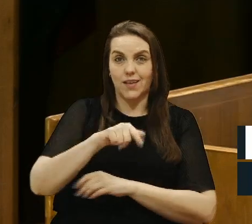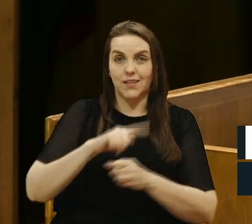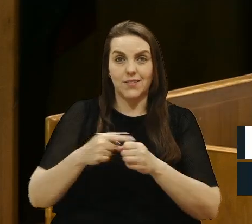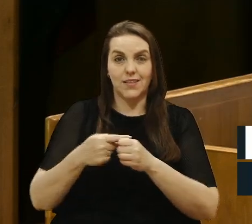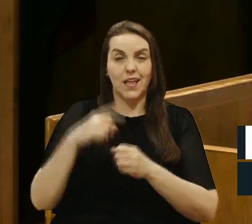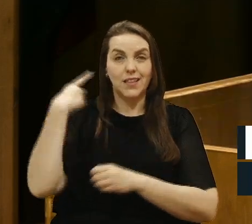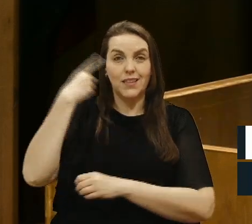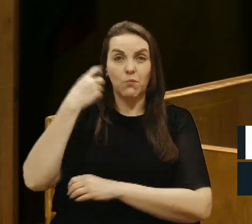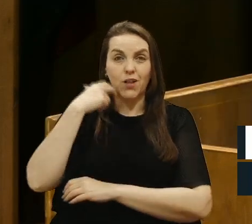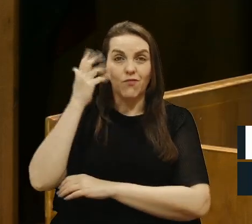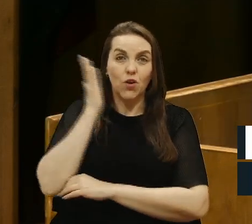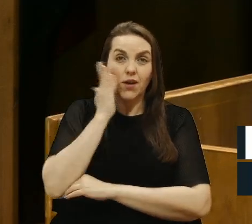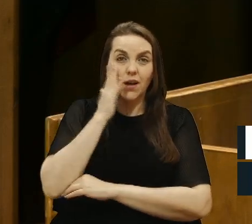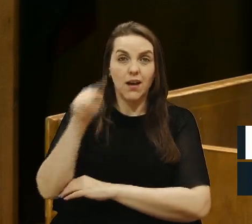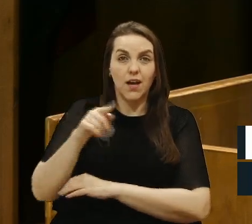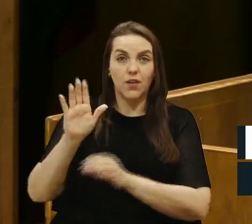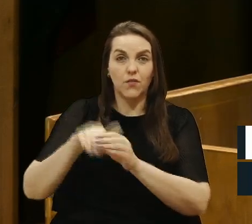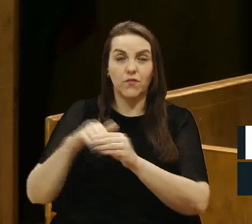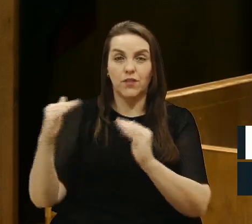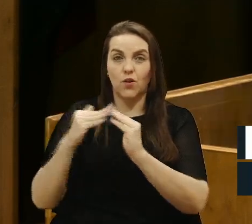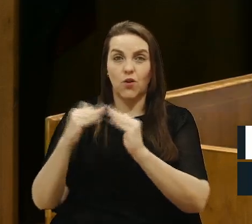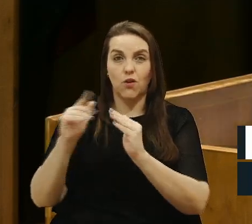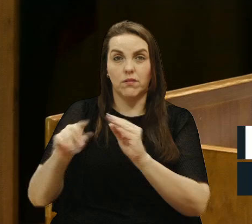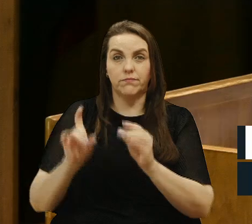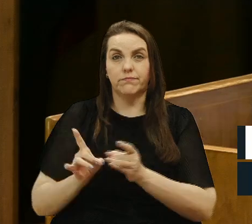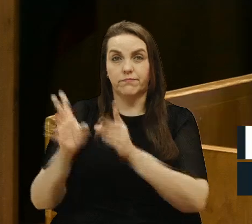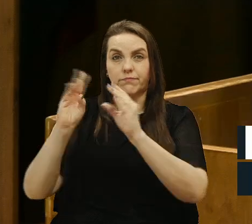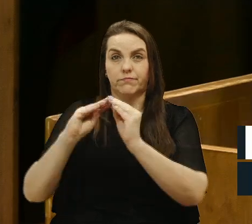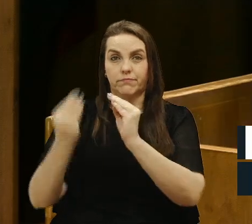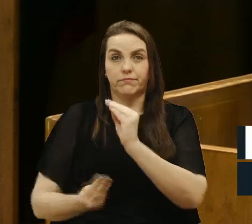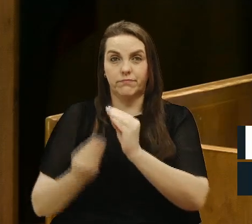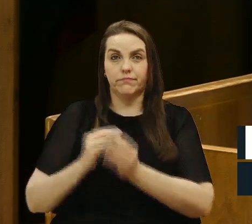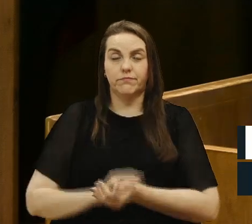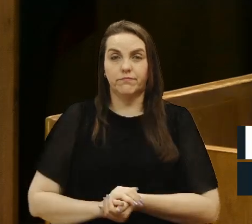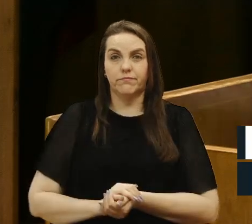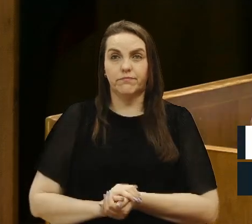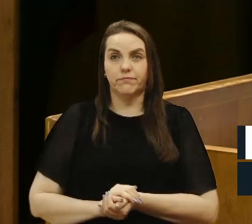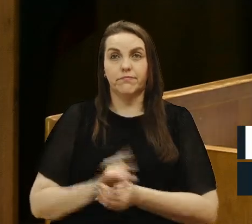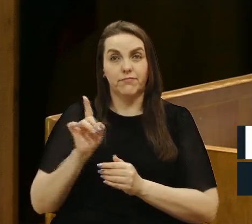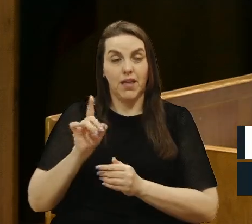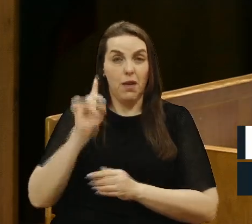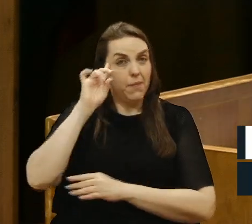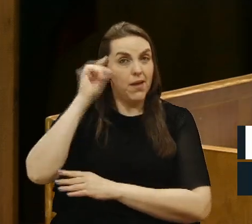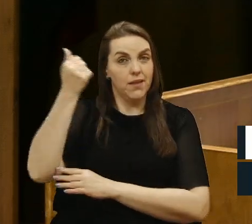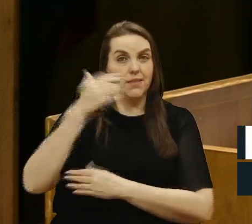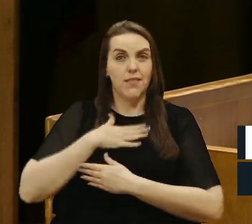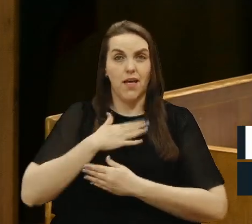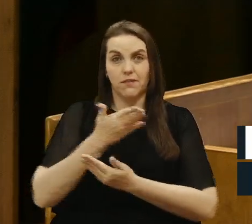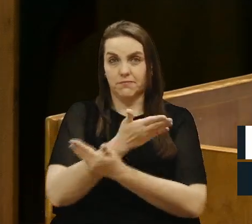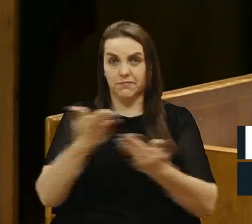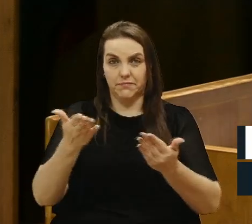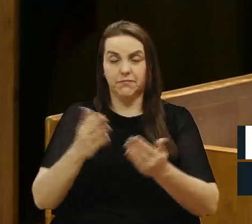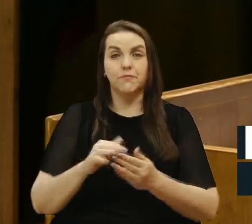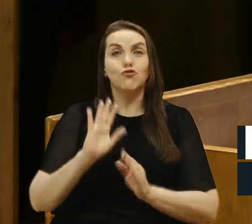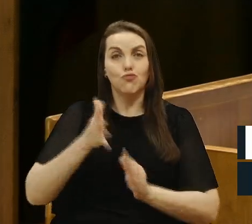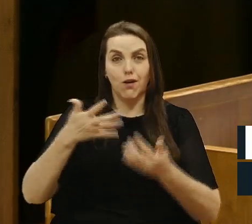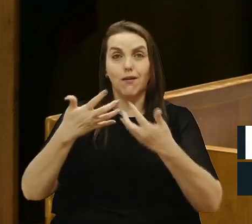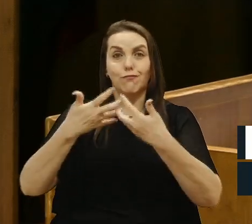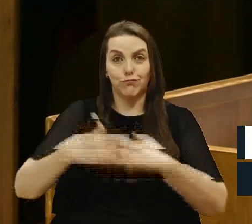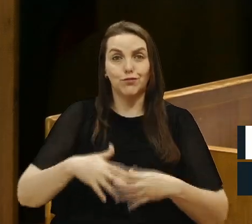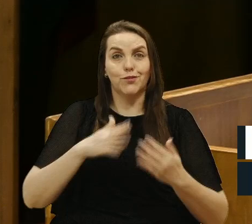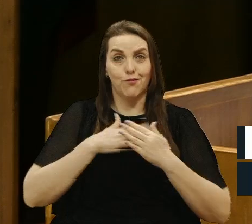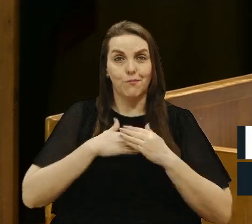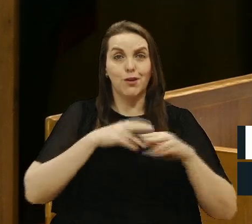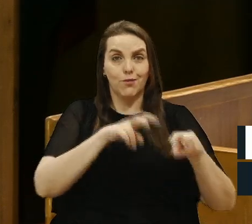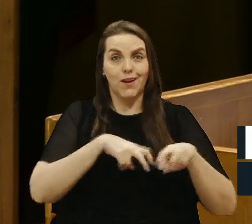vão criar vergonha e não vão votar favorável à privatização do SAMAI. É uma ideia que eu dou para vocês, que já funcionou comigo e com